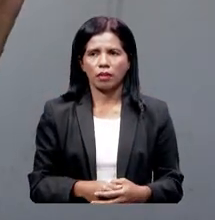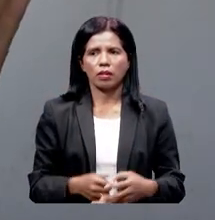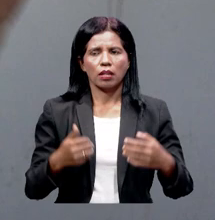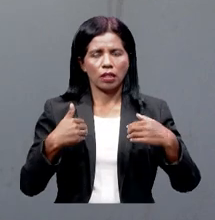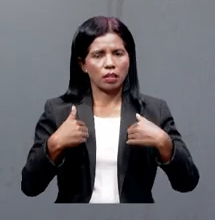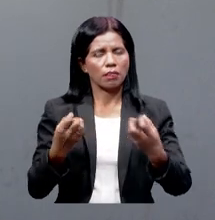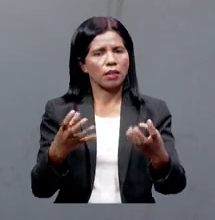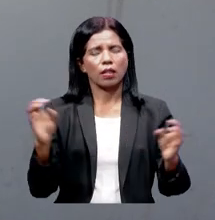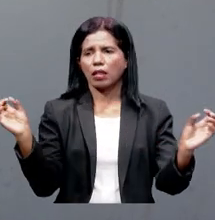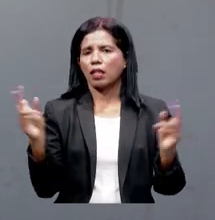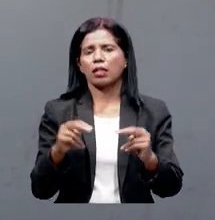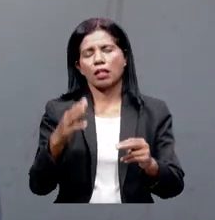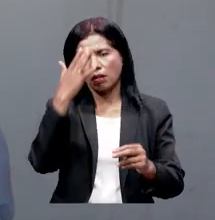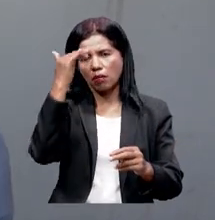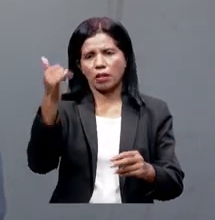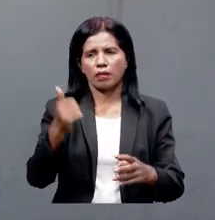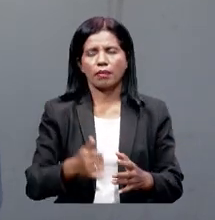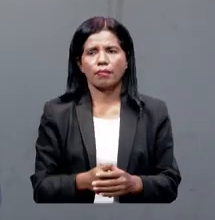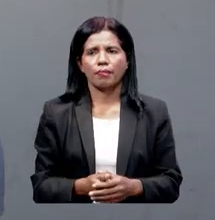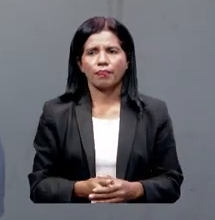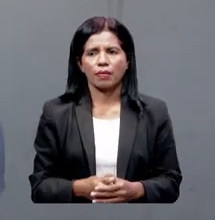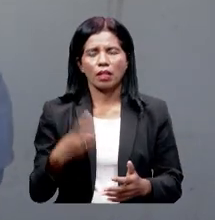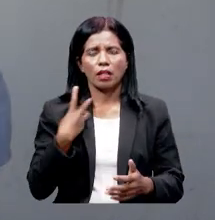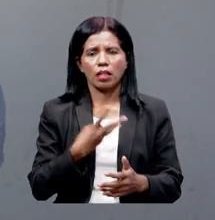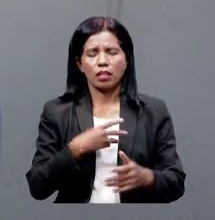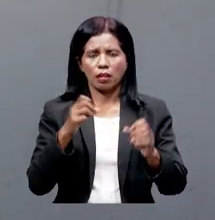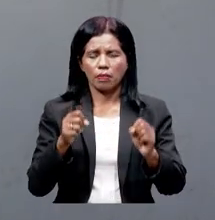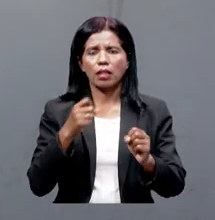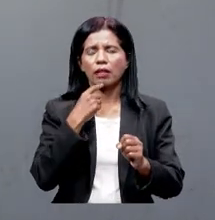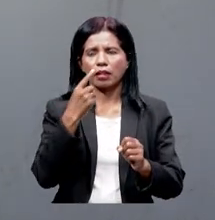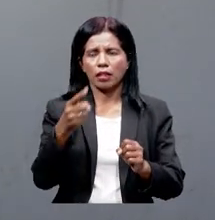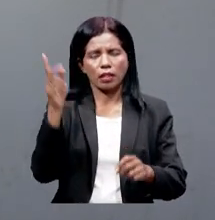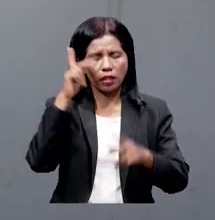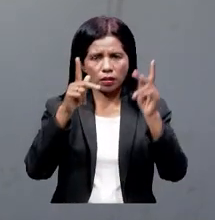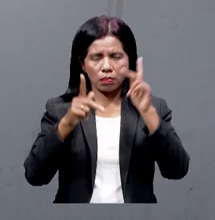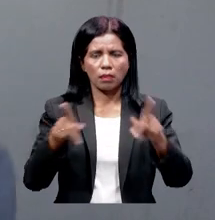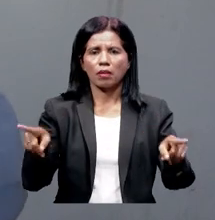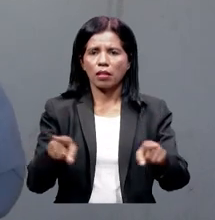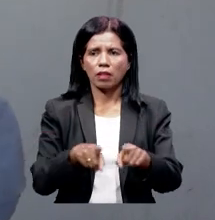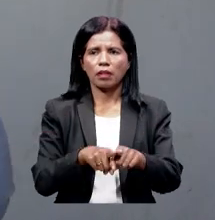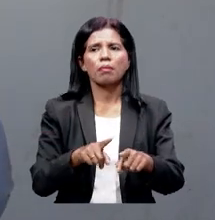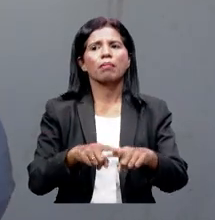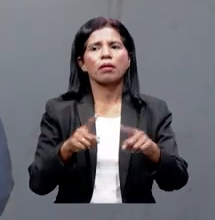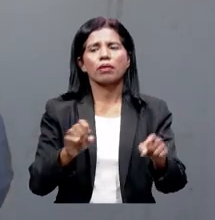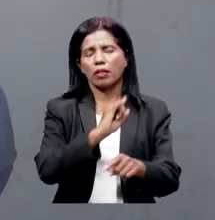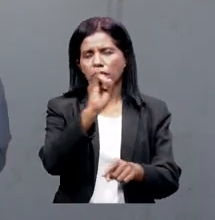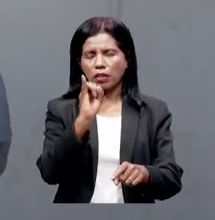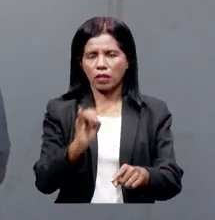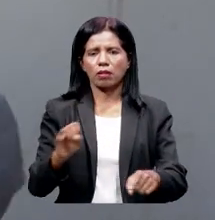ia ele não tem saída então e tá pelo dia em cada caso nem mais ou nem a natureza hanesan mas investigação